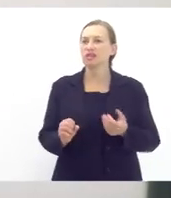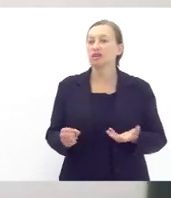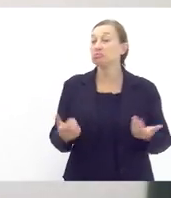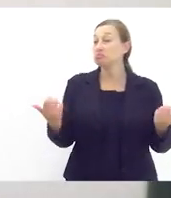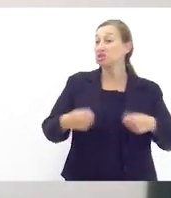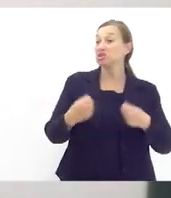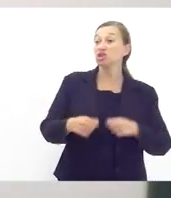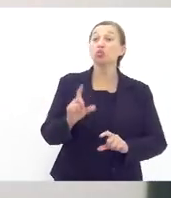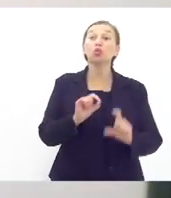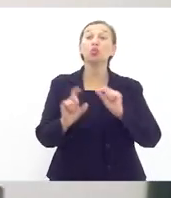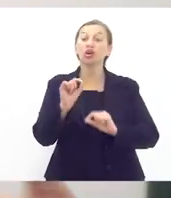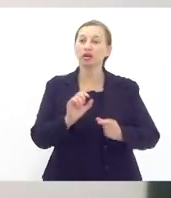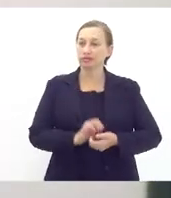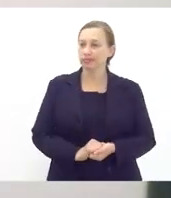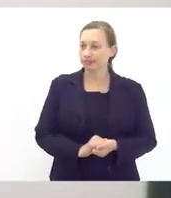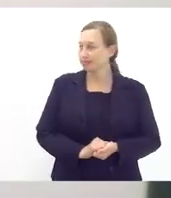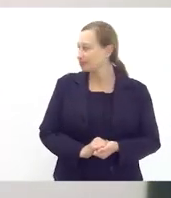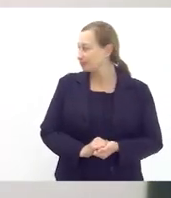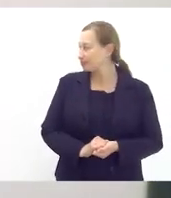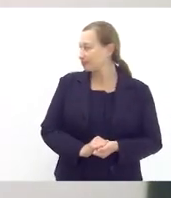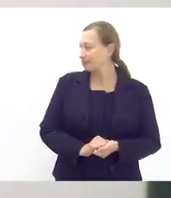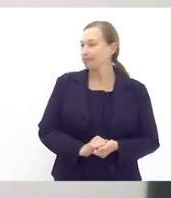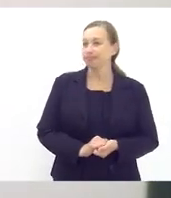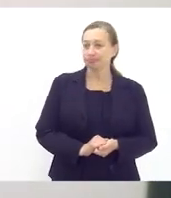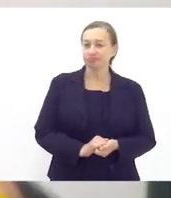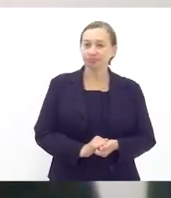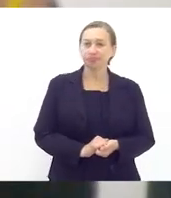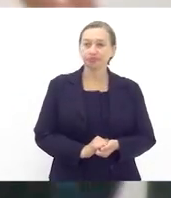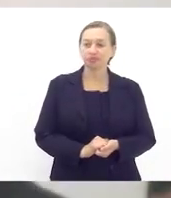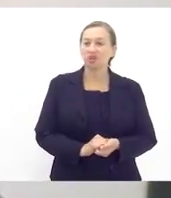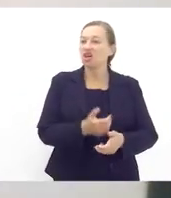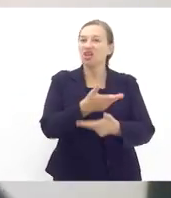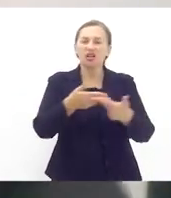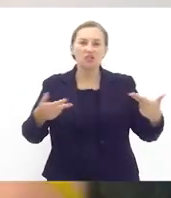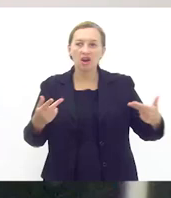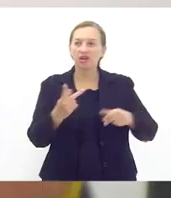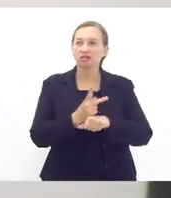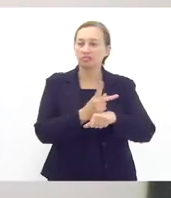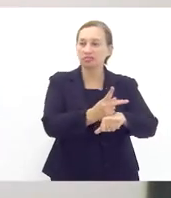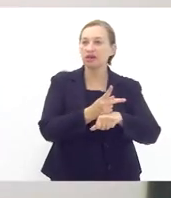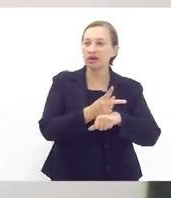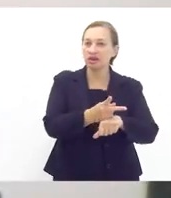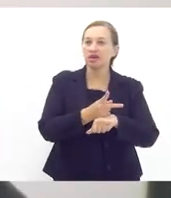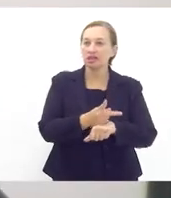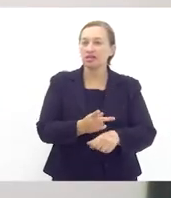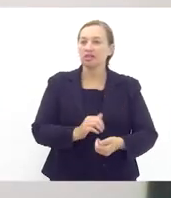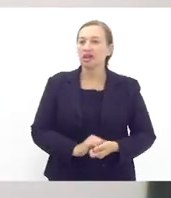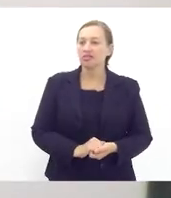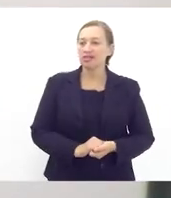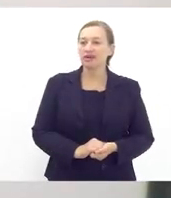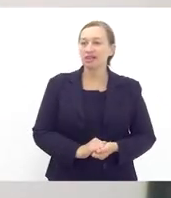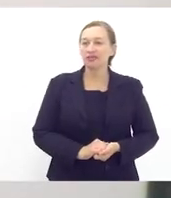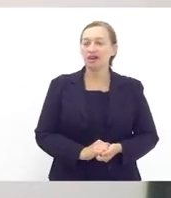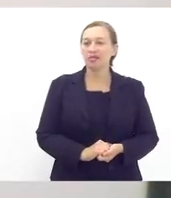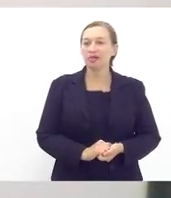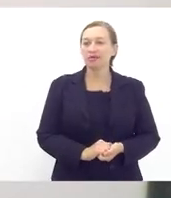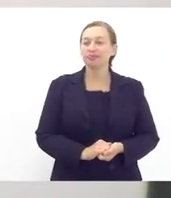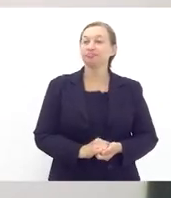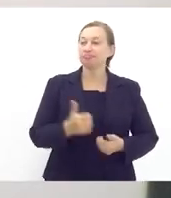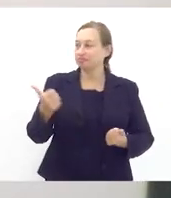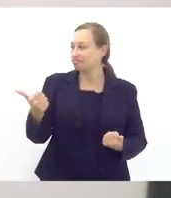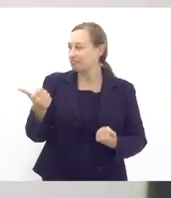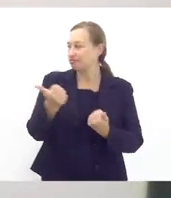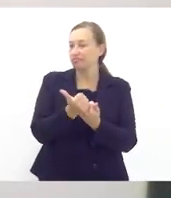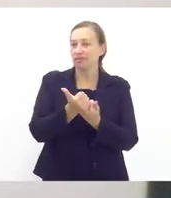tá precisando pode ser para bolsas pode pode ser para vários prêmios pode pode ser para apoio